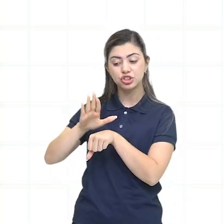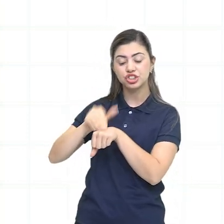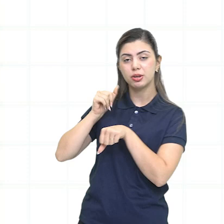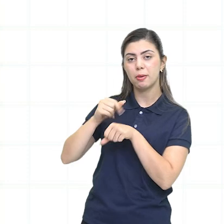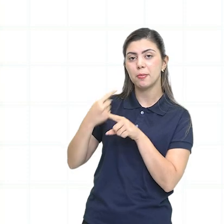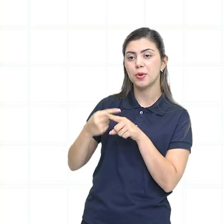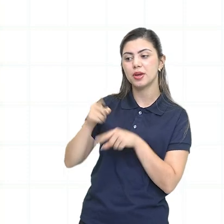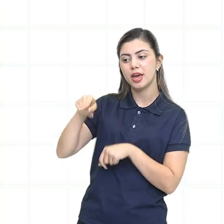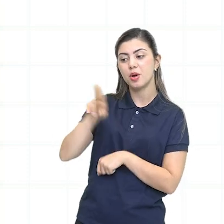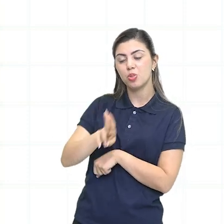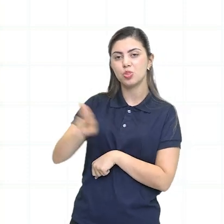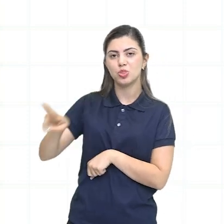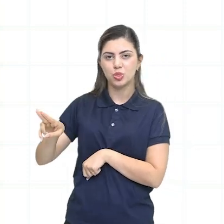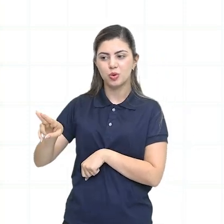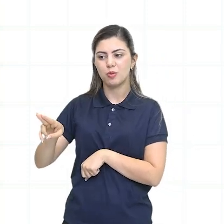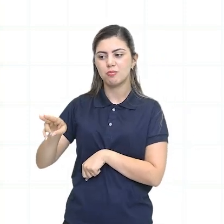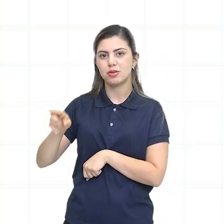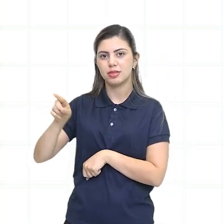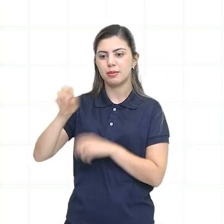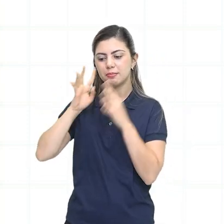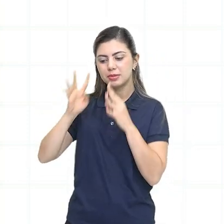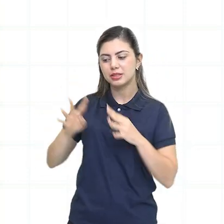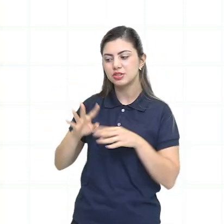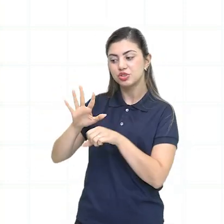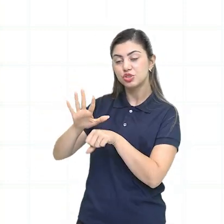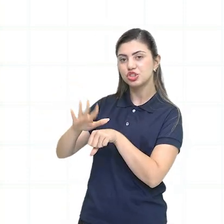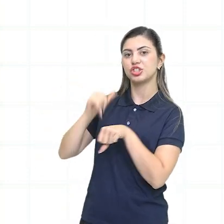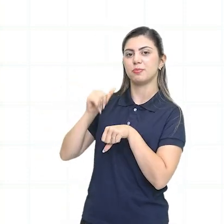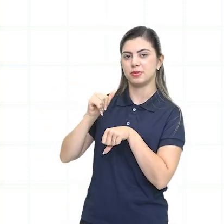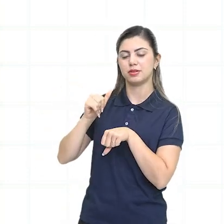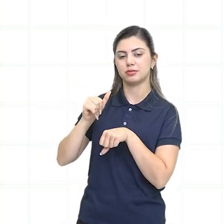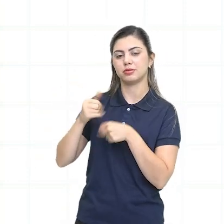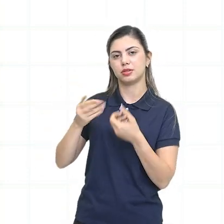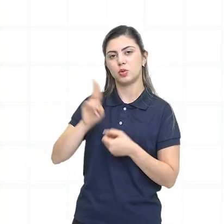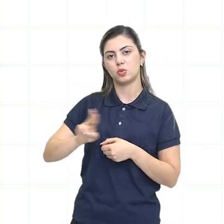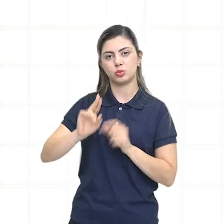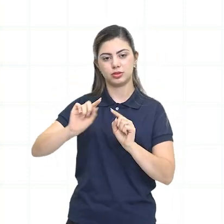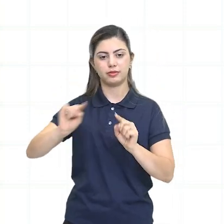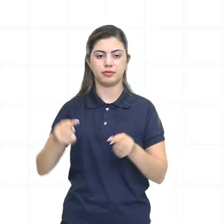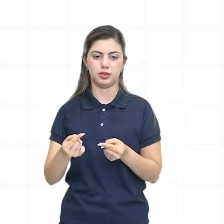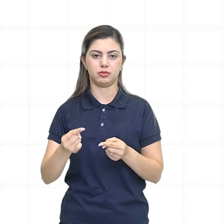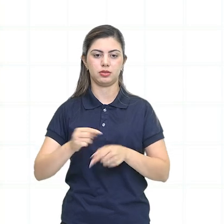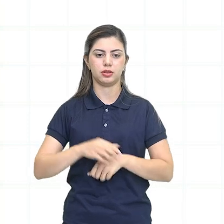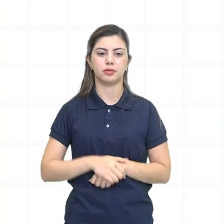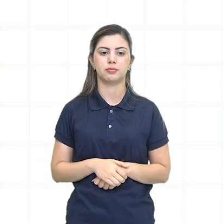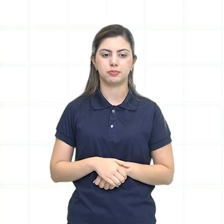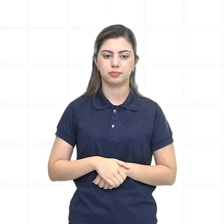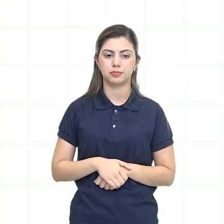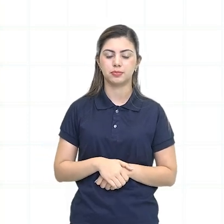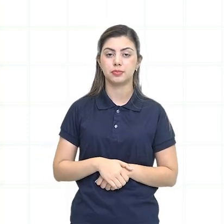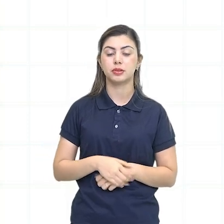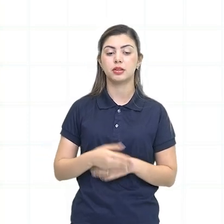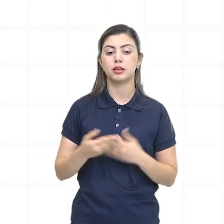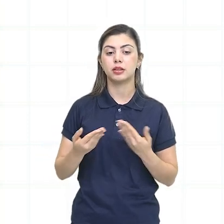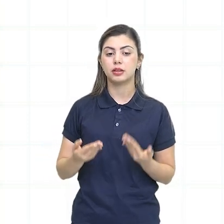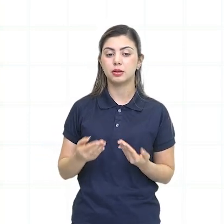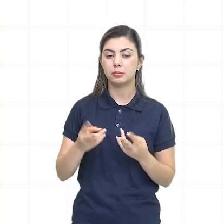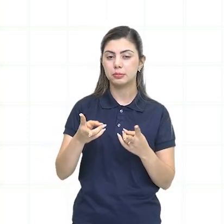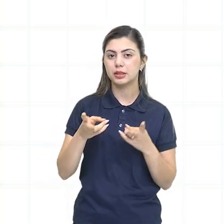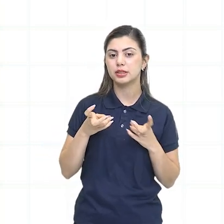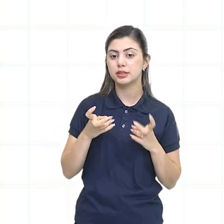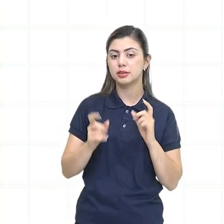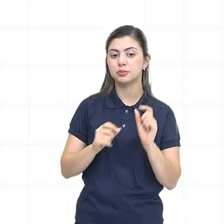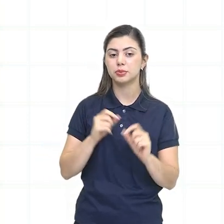da pessoa que eu estou chamando a atenção, tá? Paulo, vírgula. Então, toda vez que você